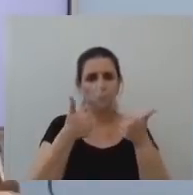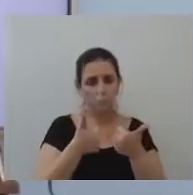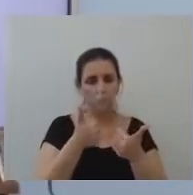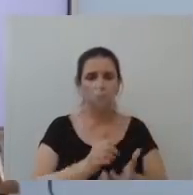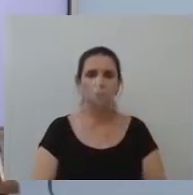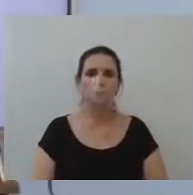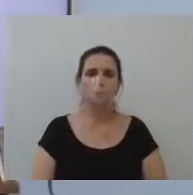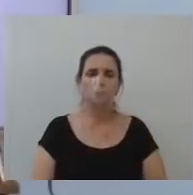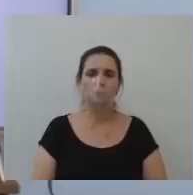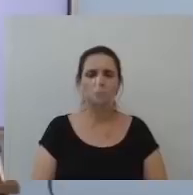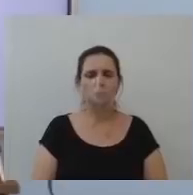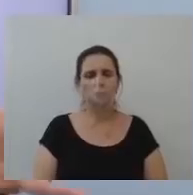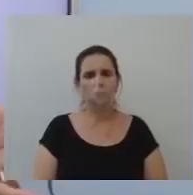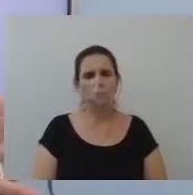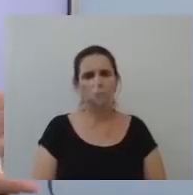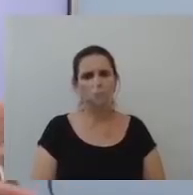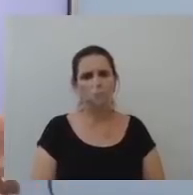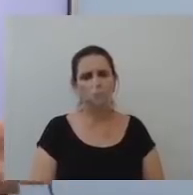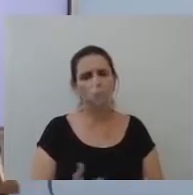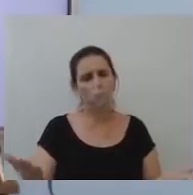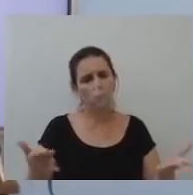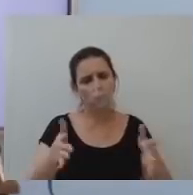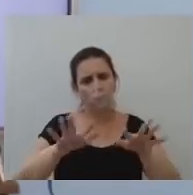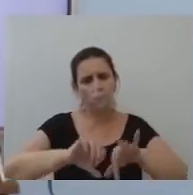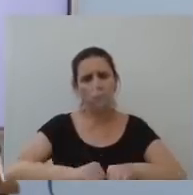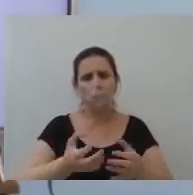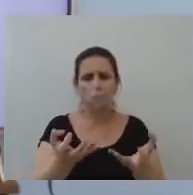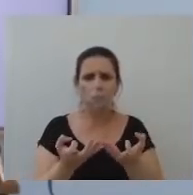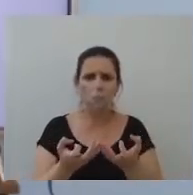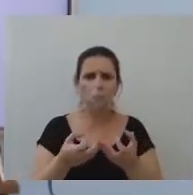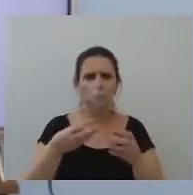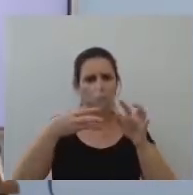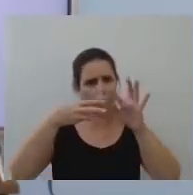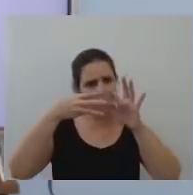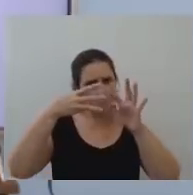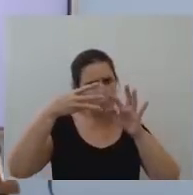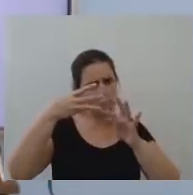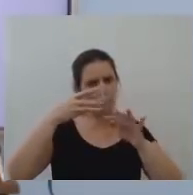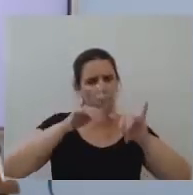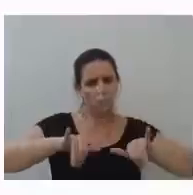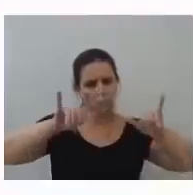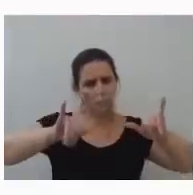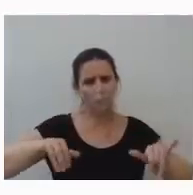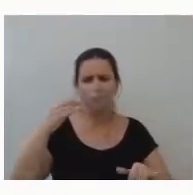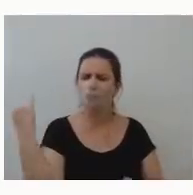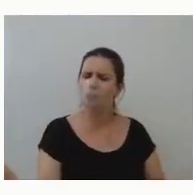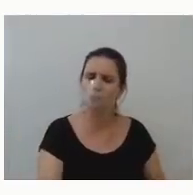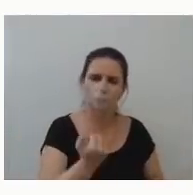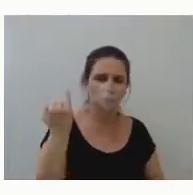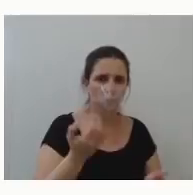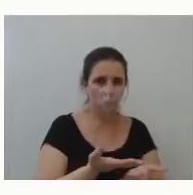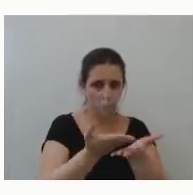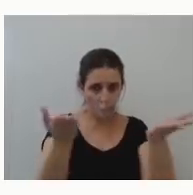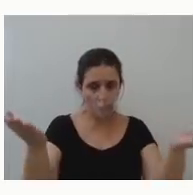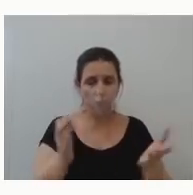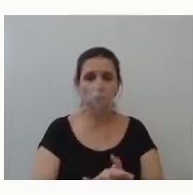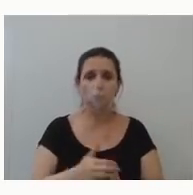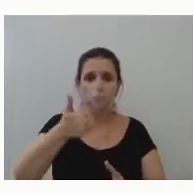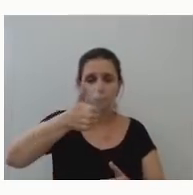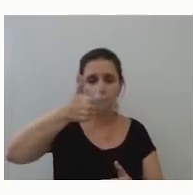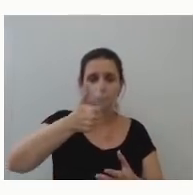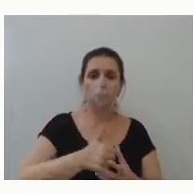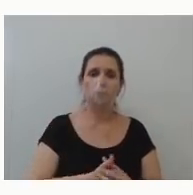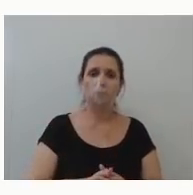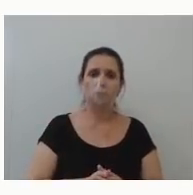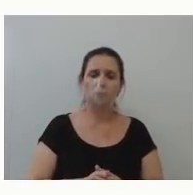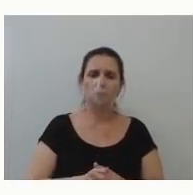certo? Então, a gente está finalizando, mas eu gostaria de dar 3 dicas essenciais para você. A primeira